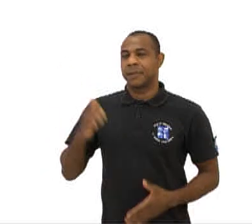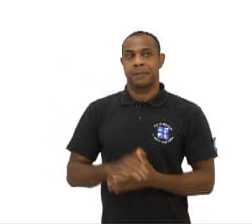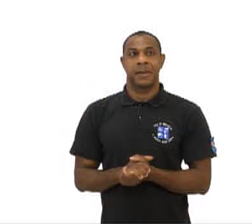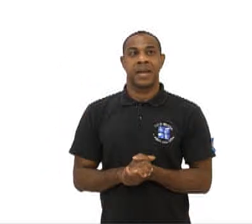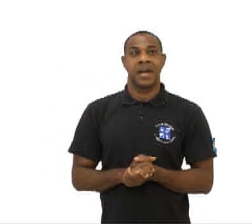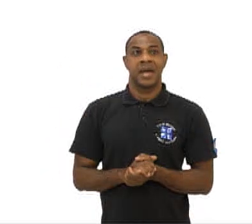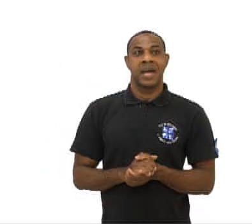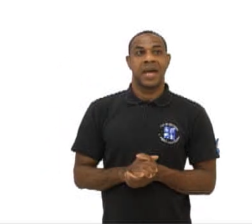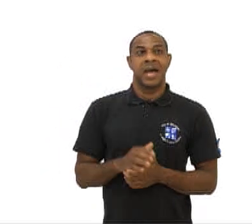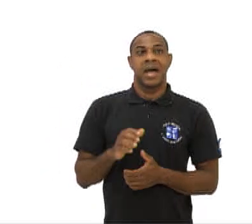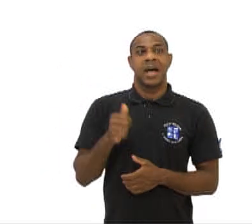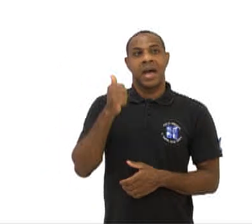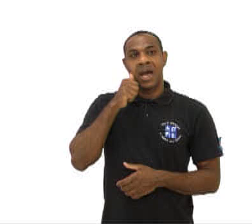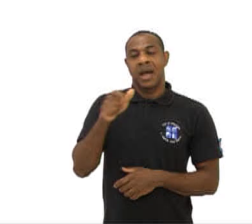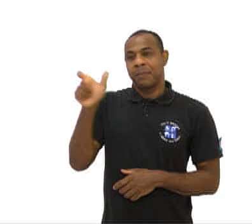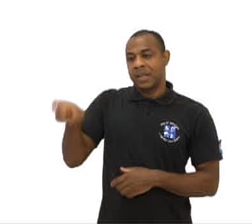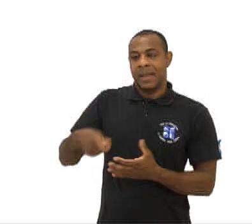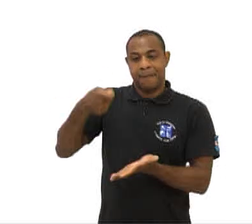valor total de R$